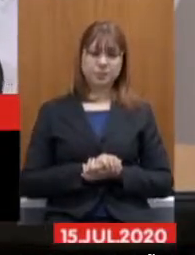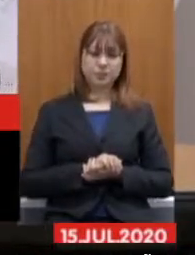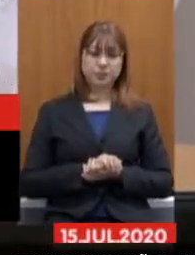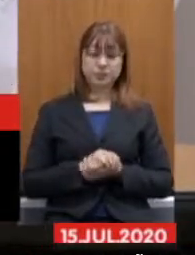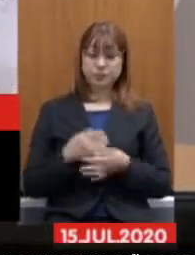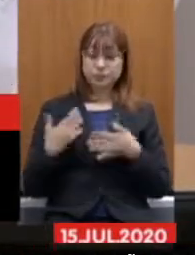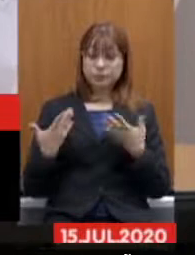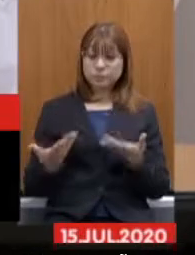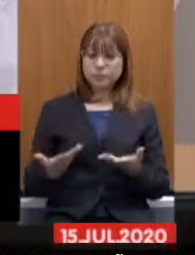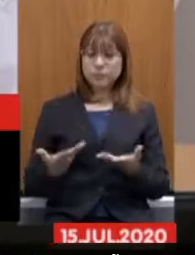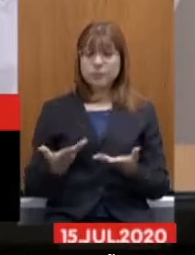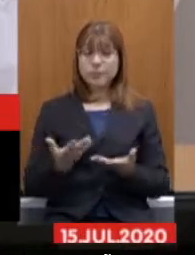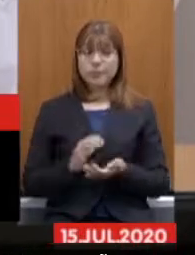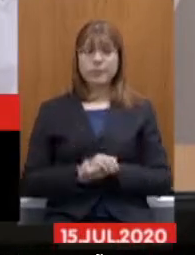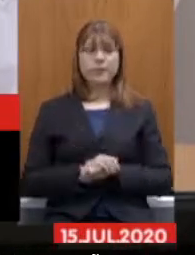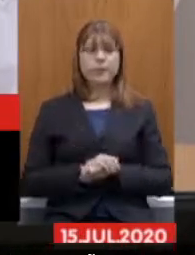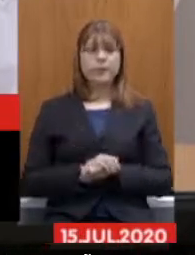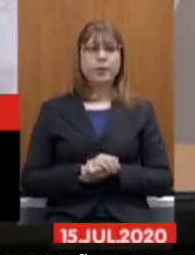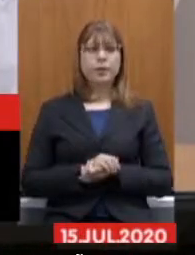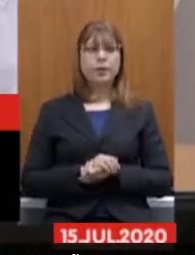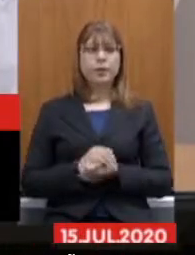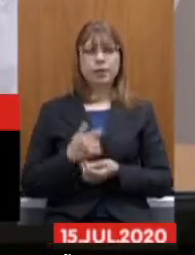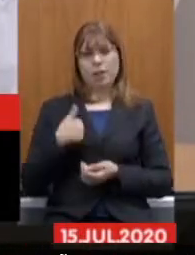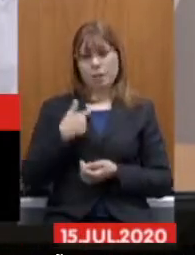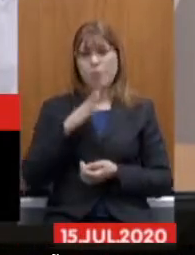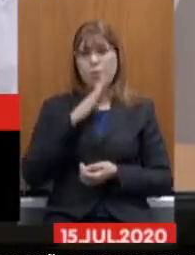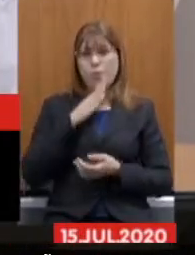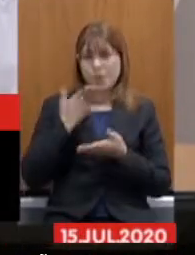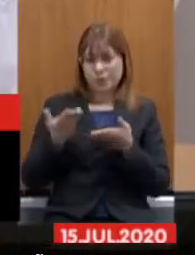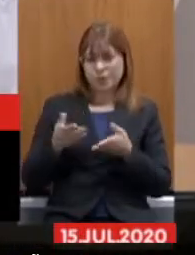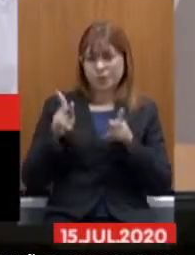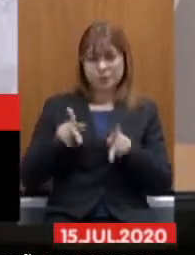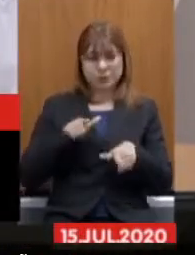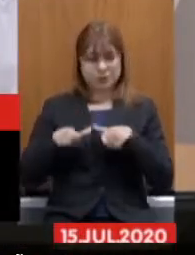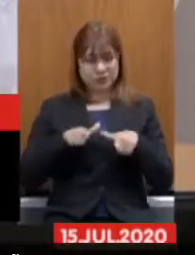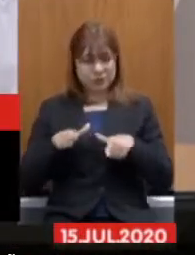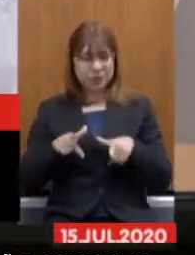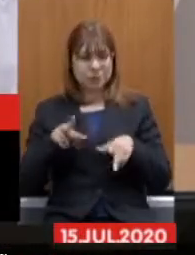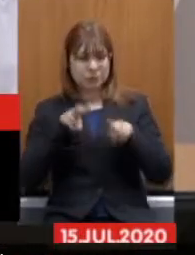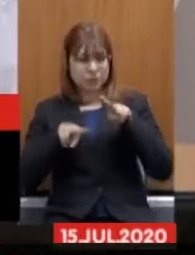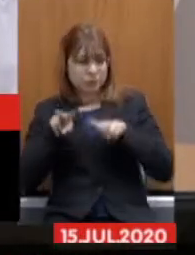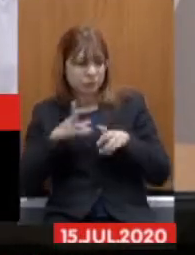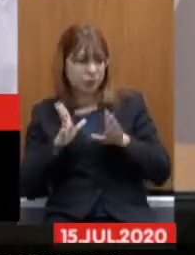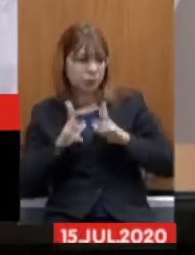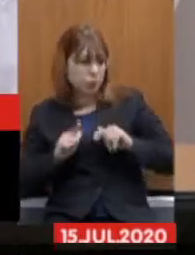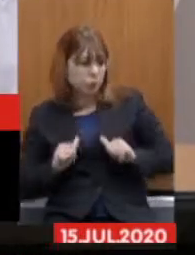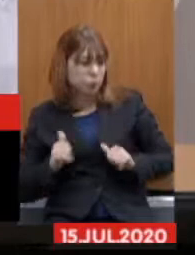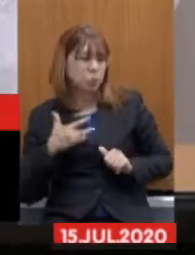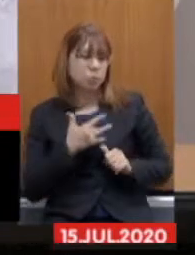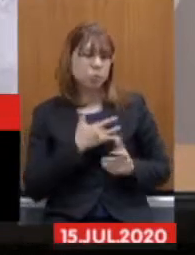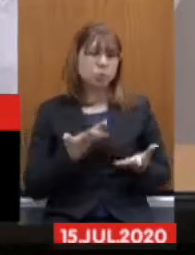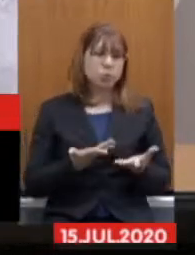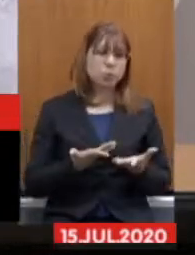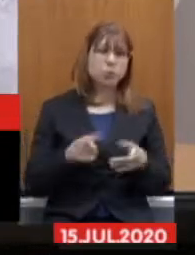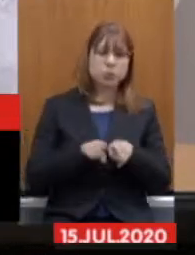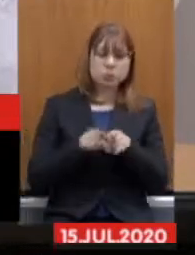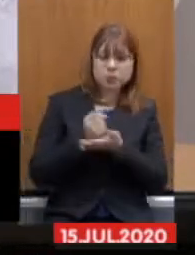e olha dos colegas que eu conheço da vigilância sanitária dos farmacêutico da beatriz